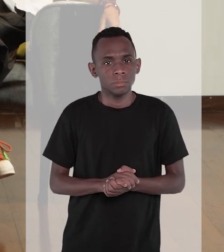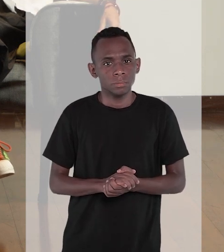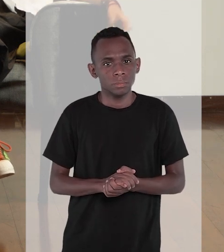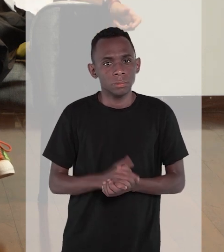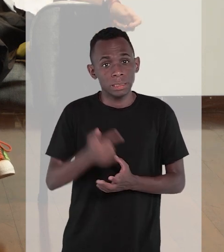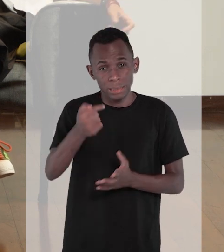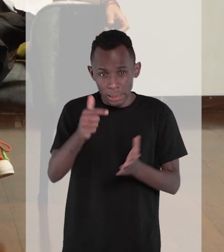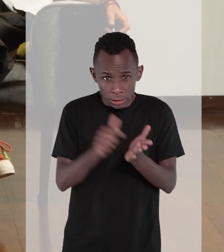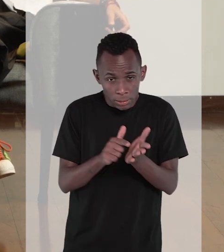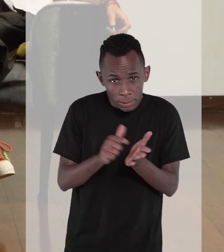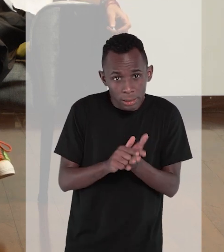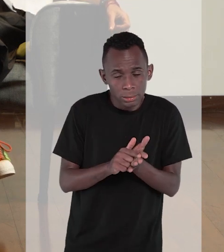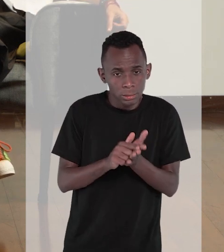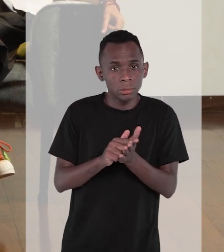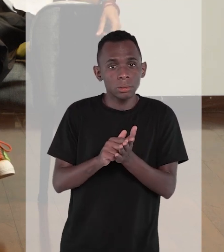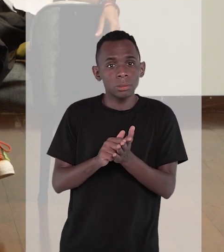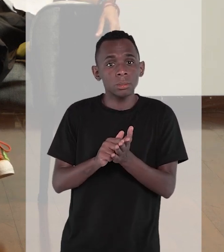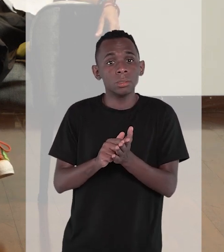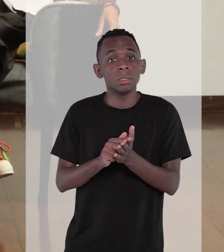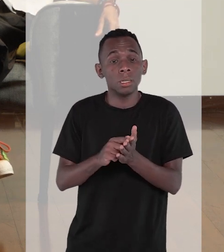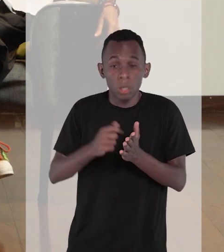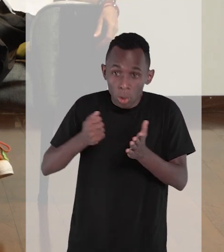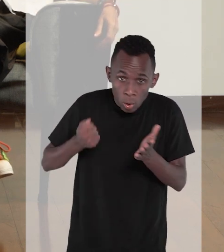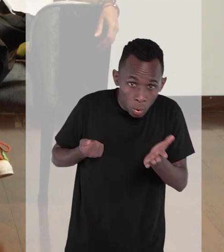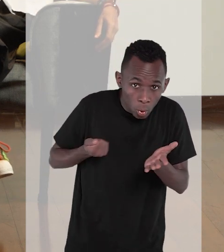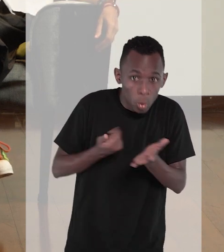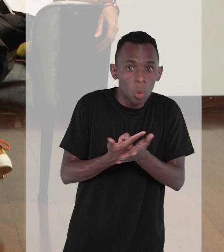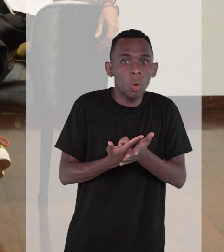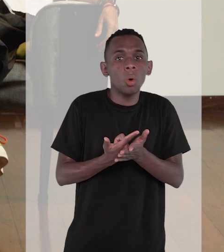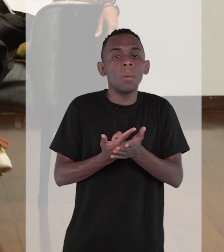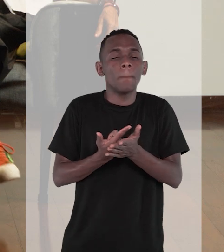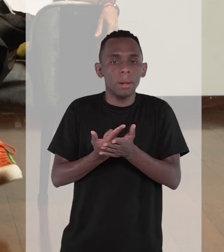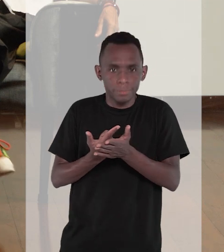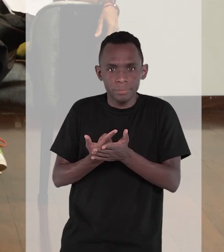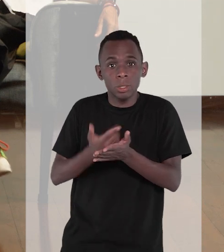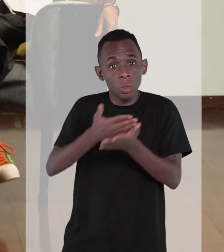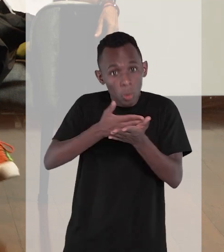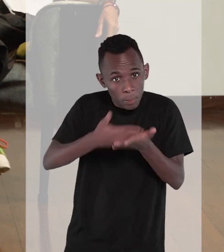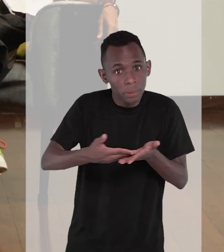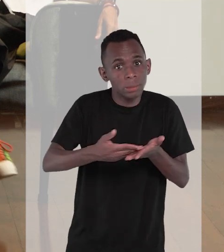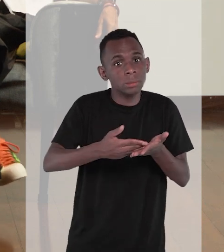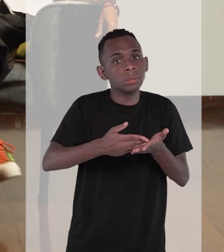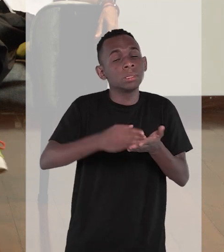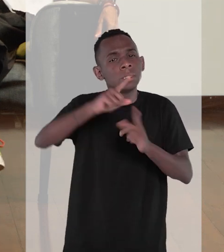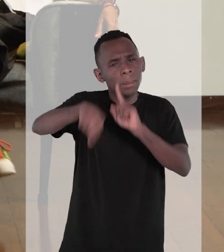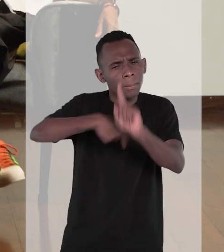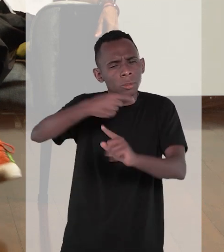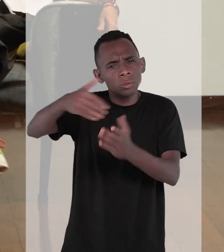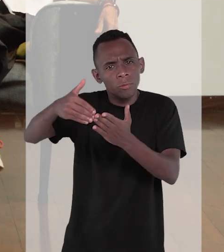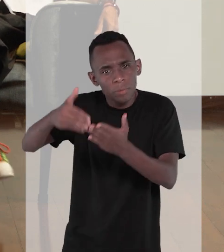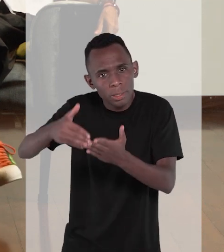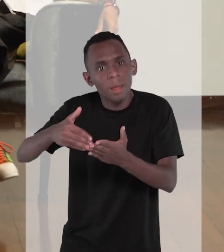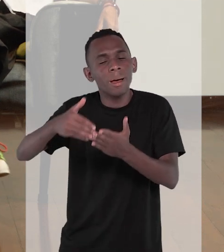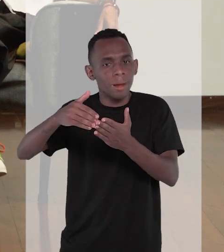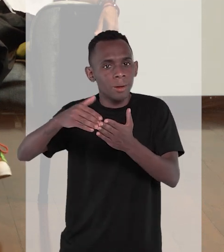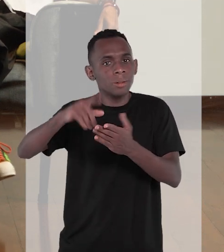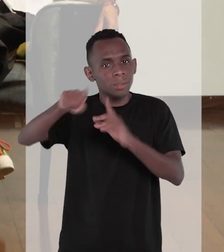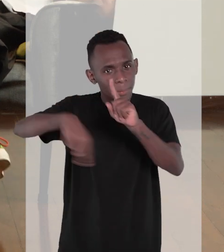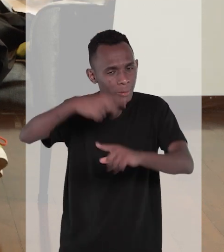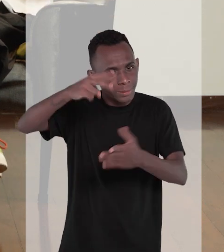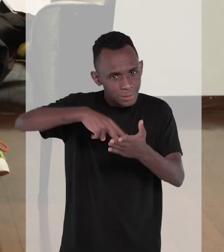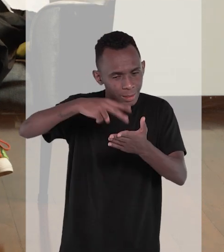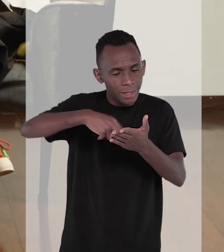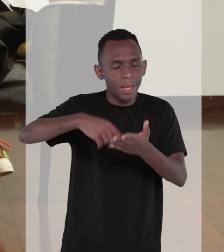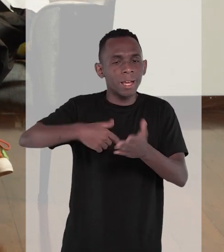pé de página, Zélia. Claro. O pé de página é o seguinte, gente, compra uma antologia, começa pela antologia e começa pelo pós-fácil.